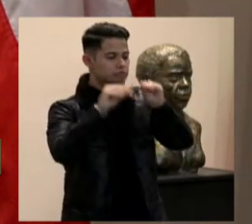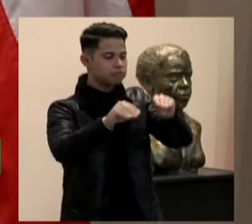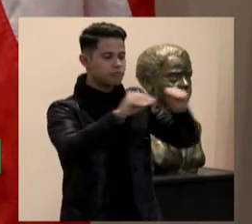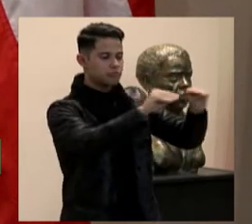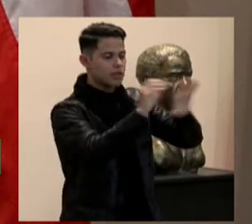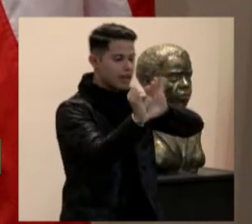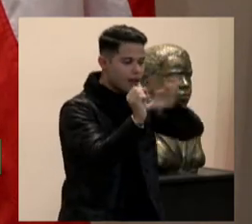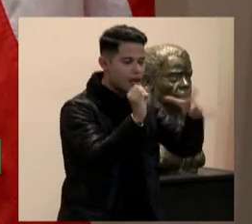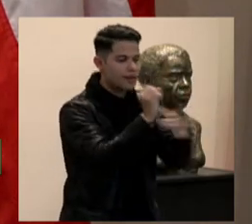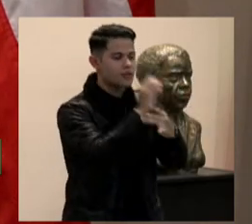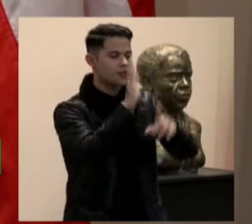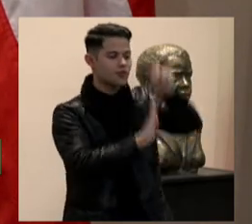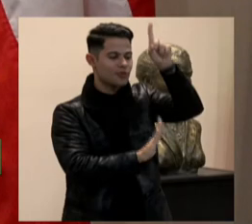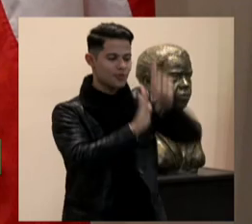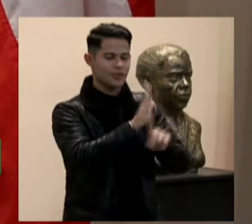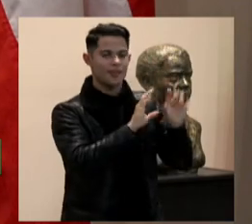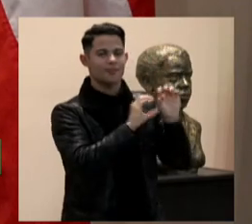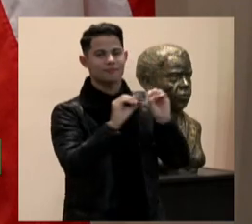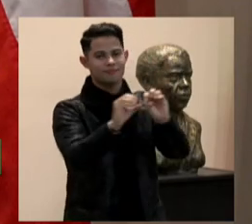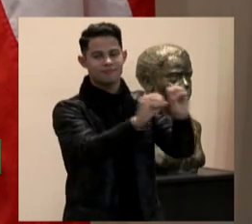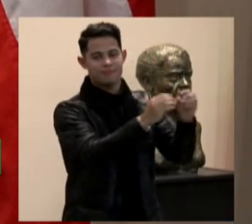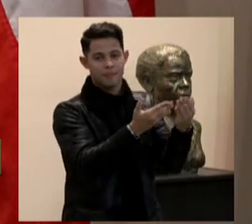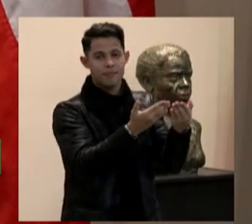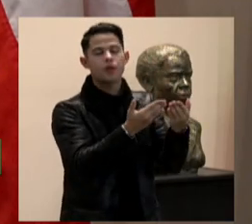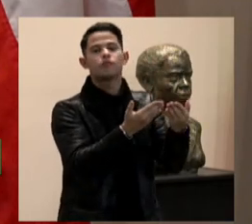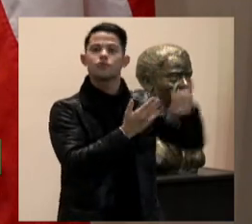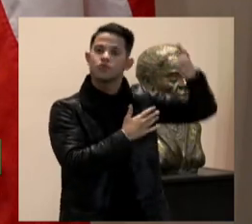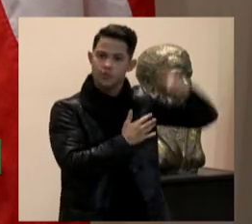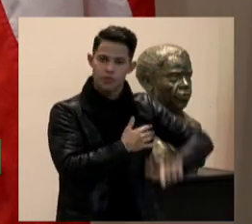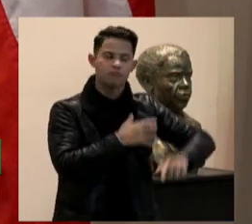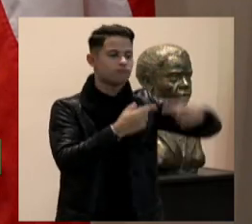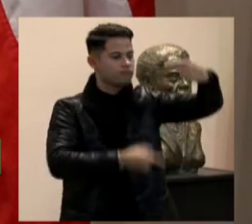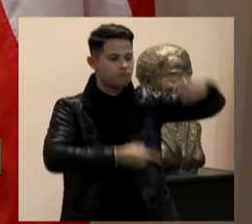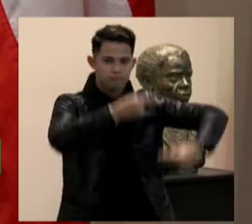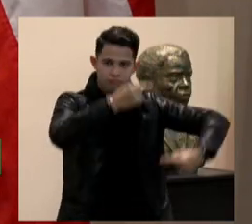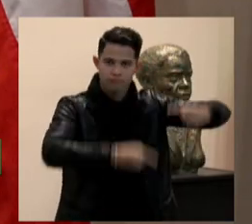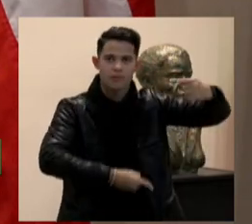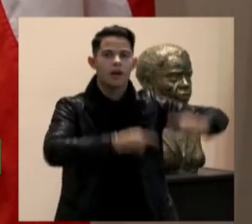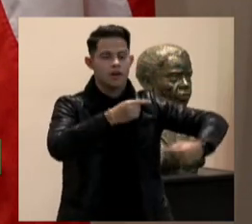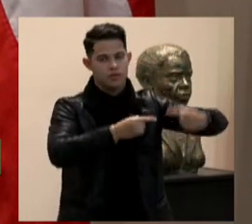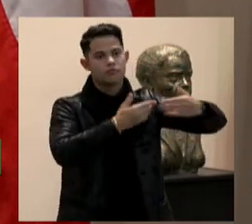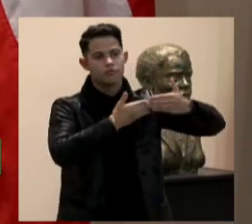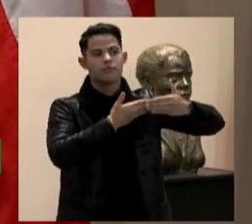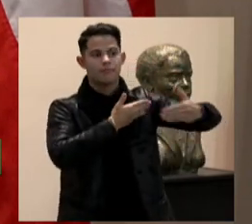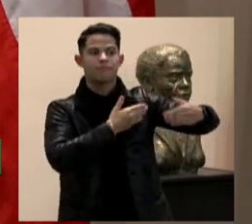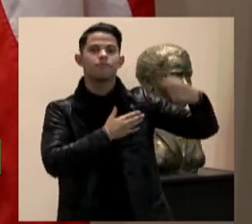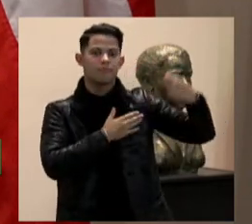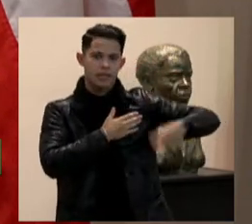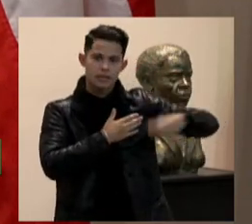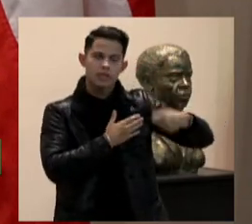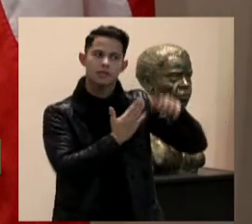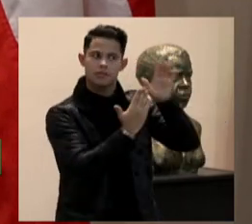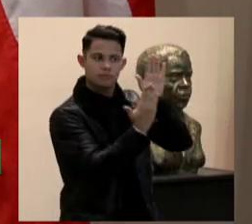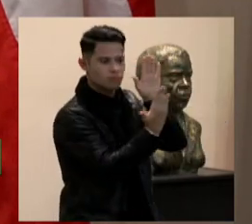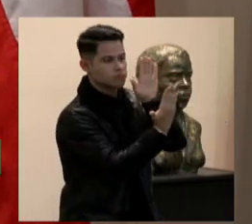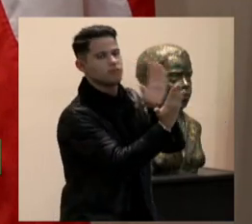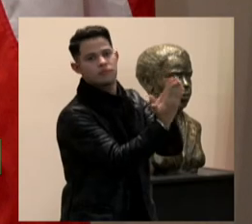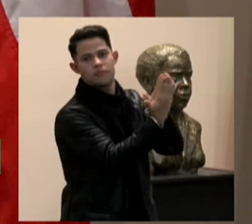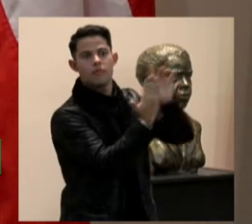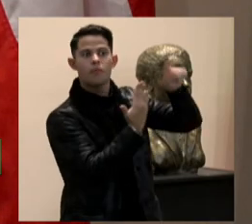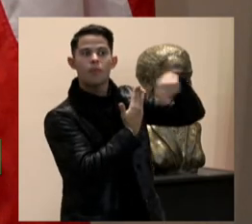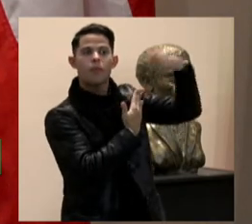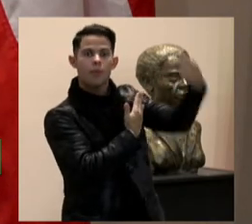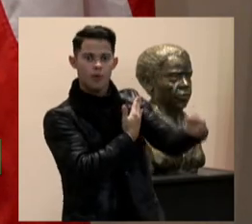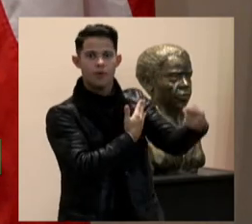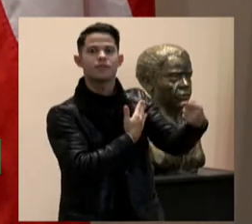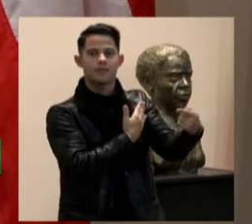o direito à educação. Então, esse é um debate que a gente vai ainda precisar enfrentar na próxima década